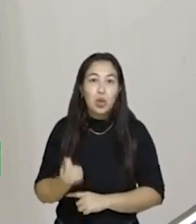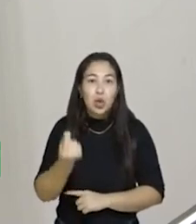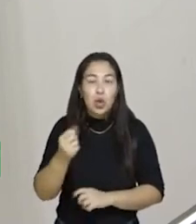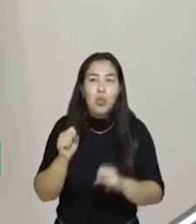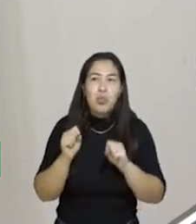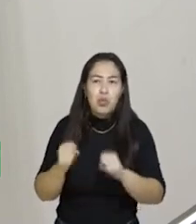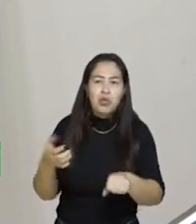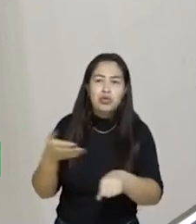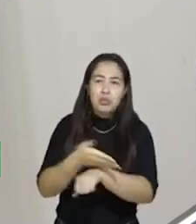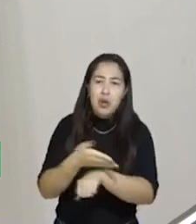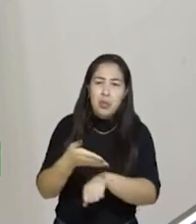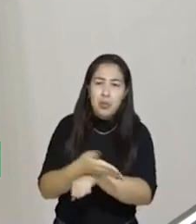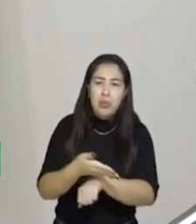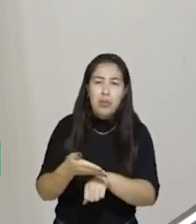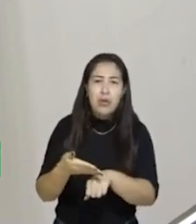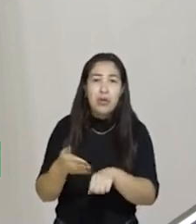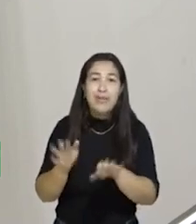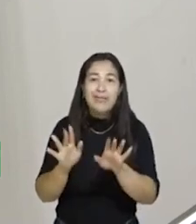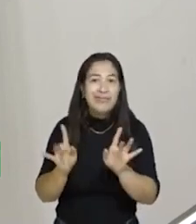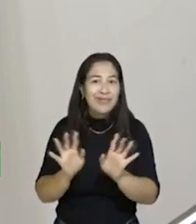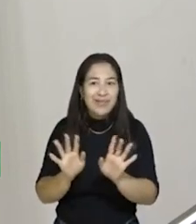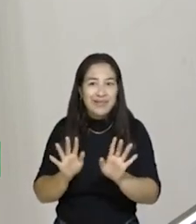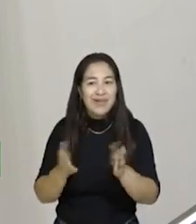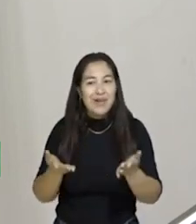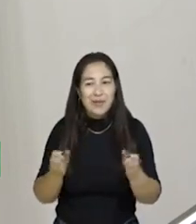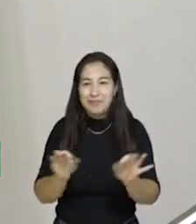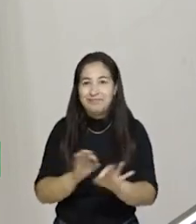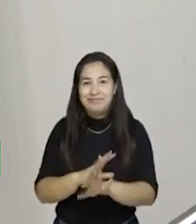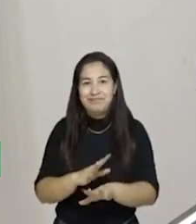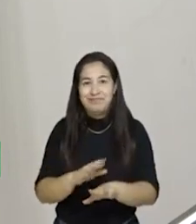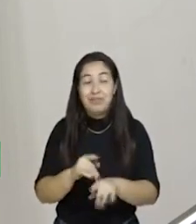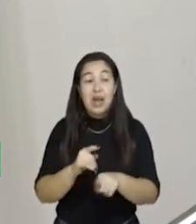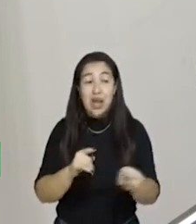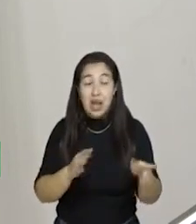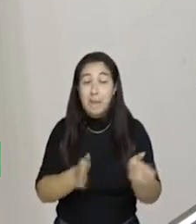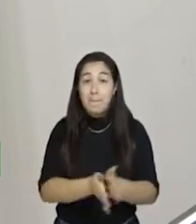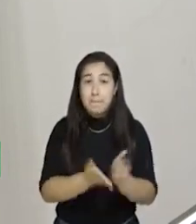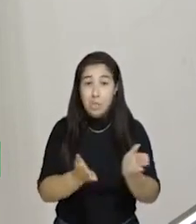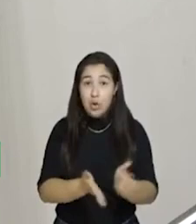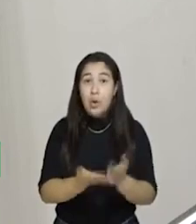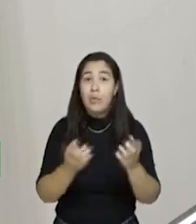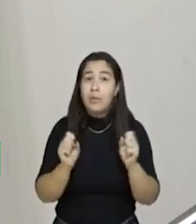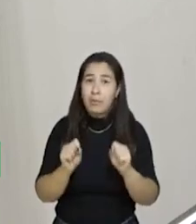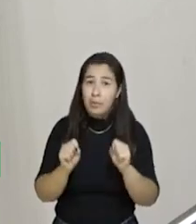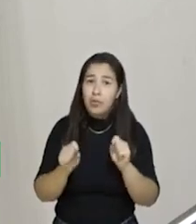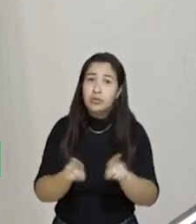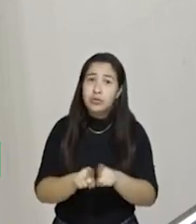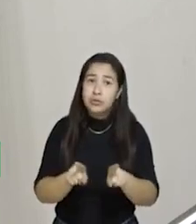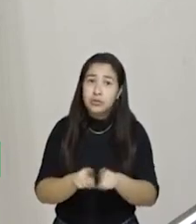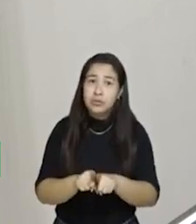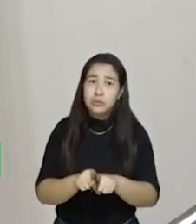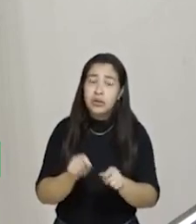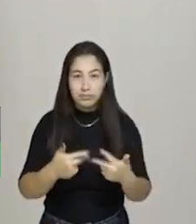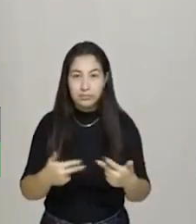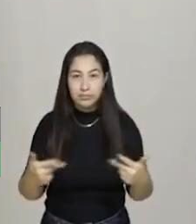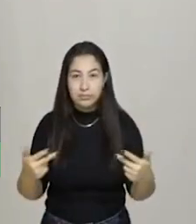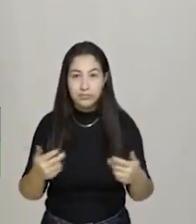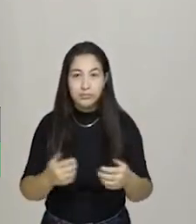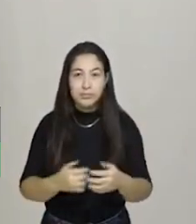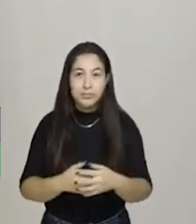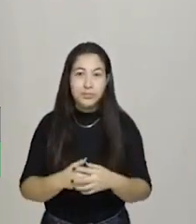porque agora o filho do mais necessitado também pode sonhar até mesmo com um curso de medicina